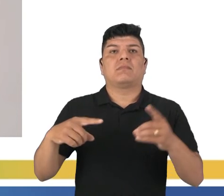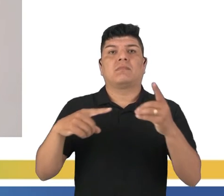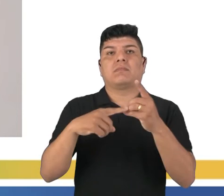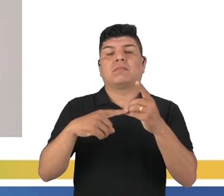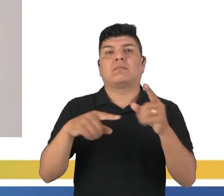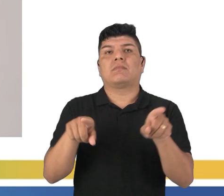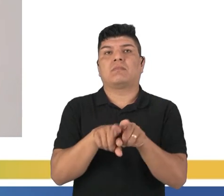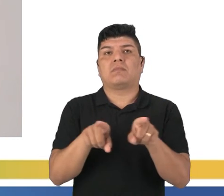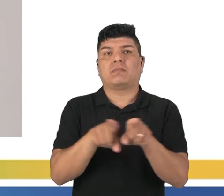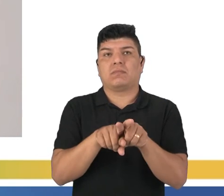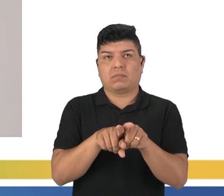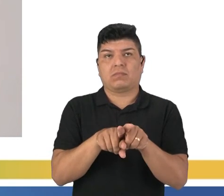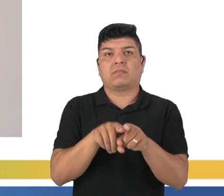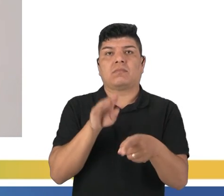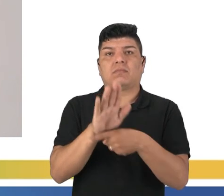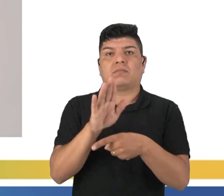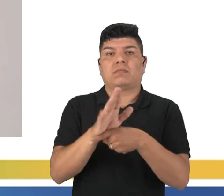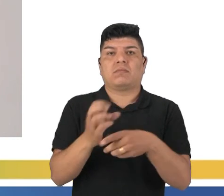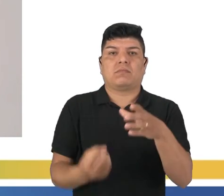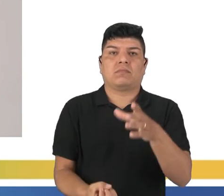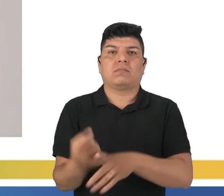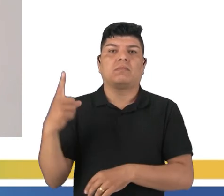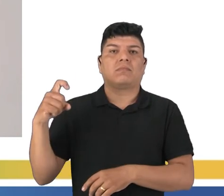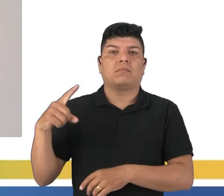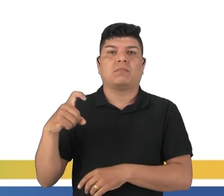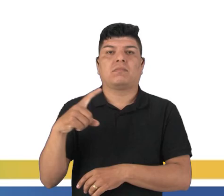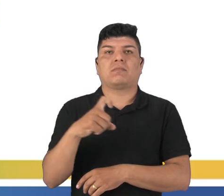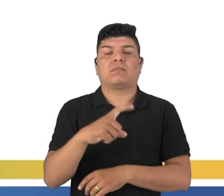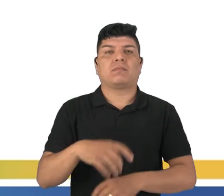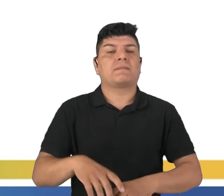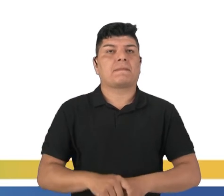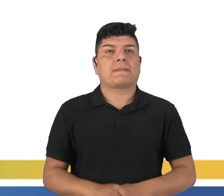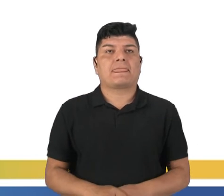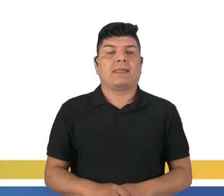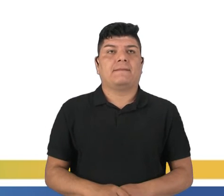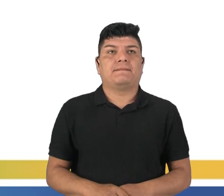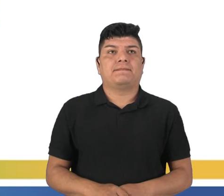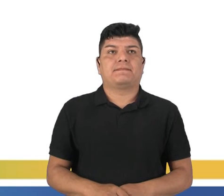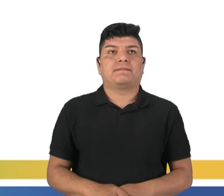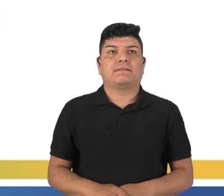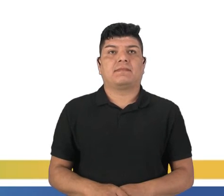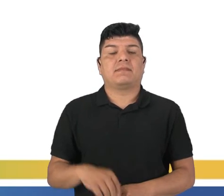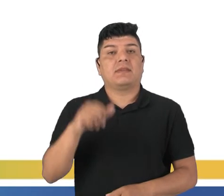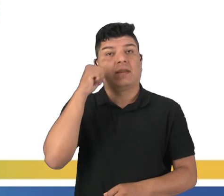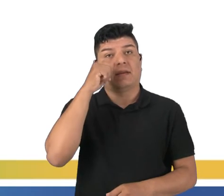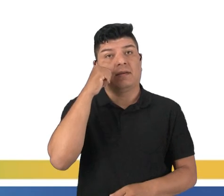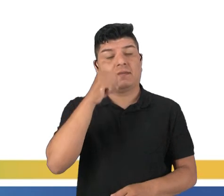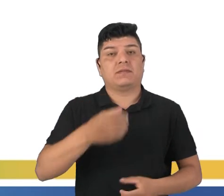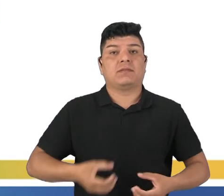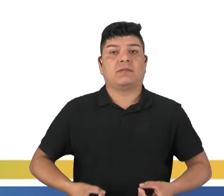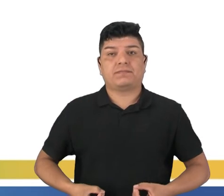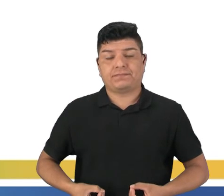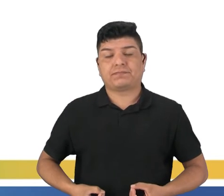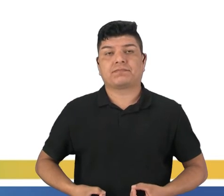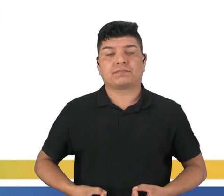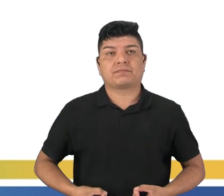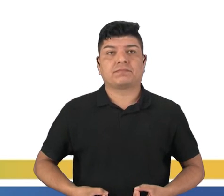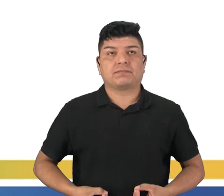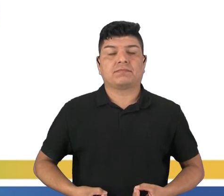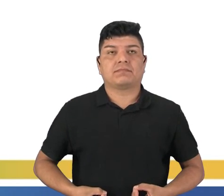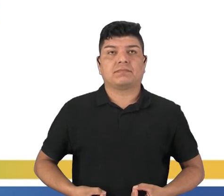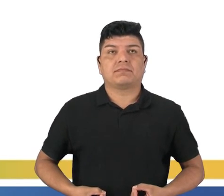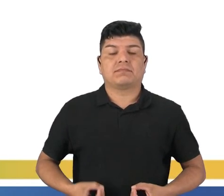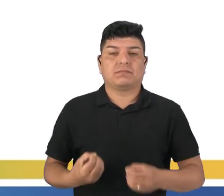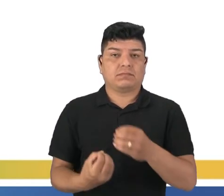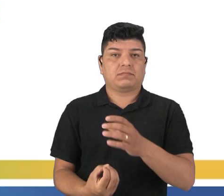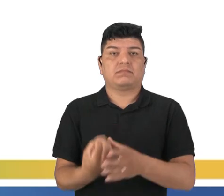estimula a produção dos espermatozoides, né? A espermatogênese. E no caso das meninas, os nossos ovários, né? Que